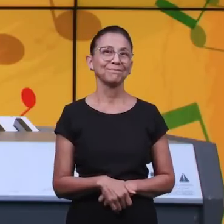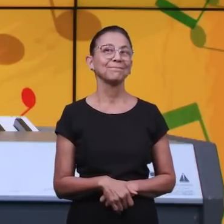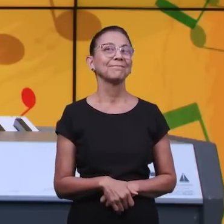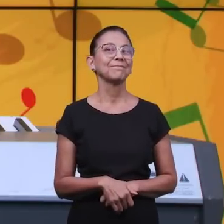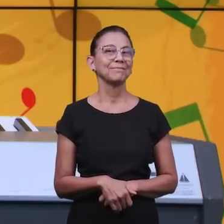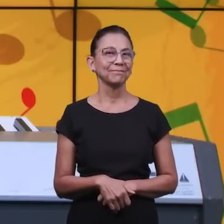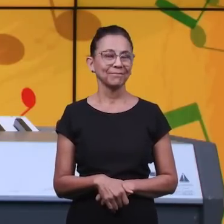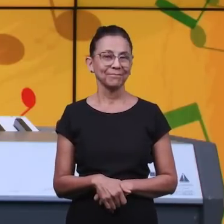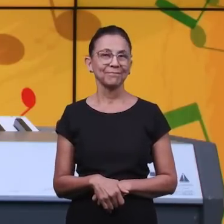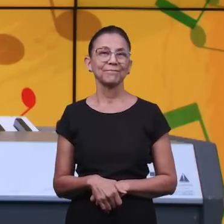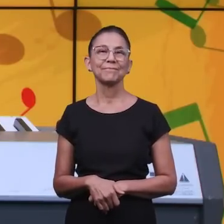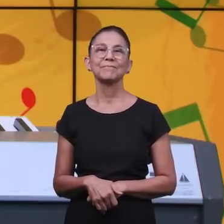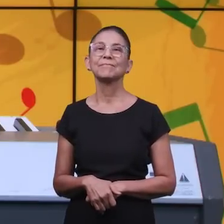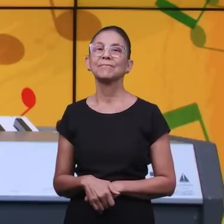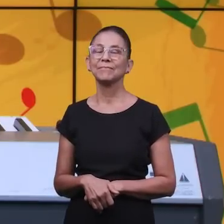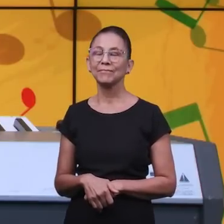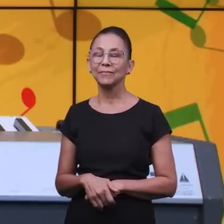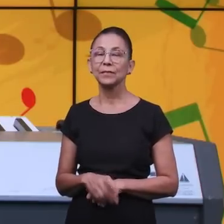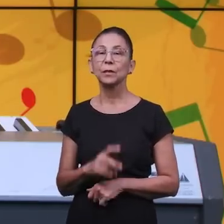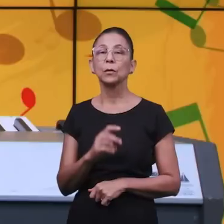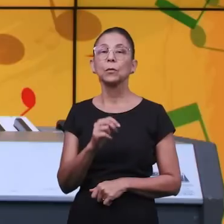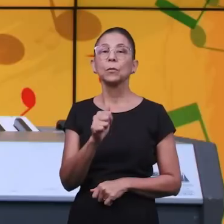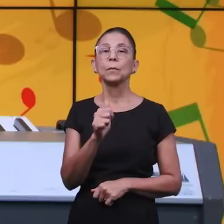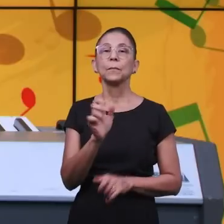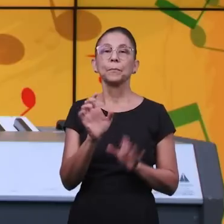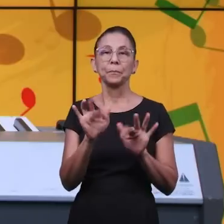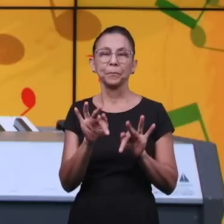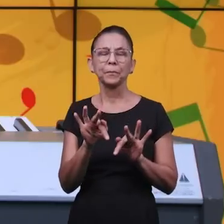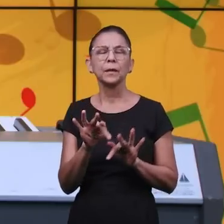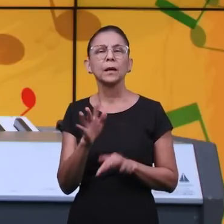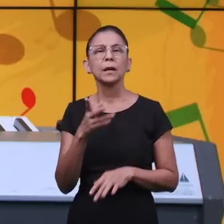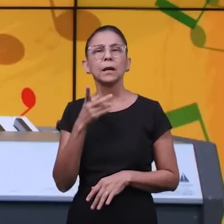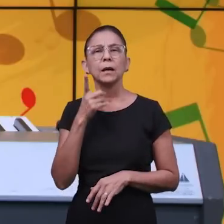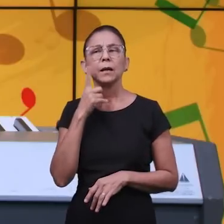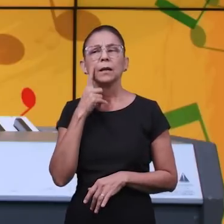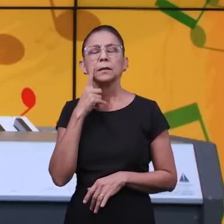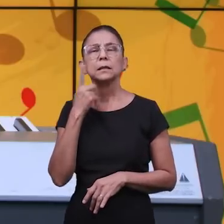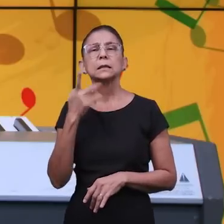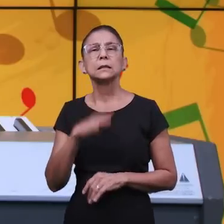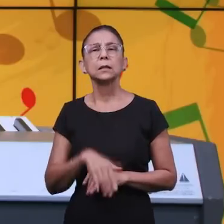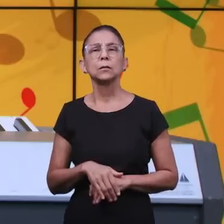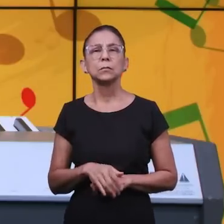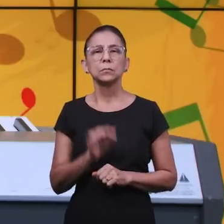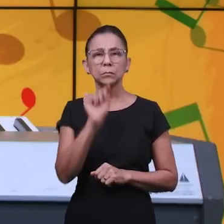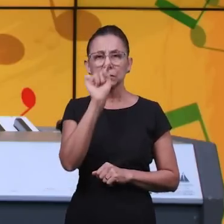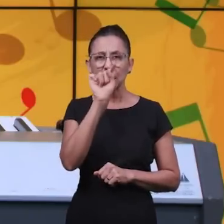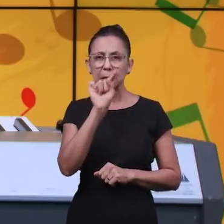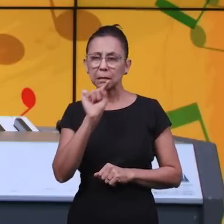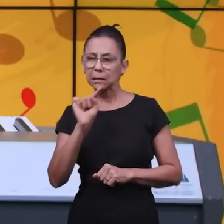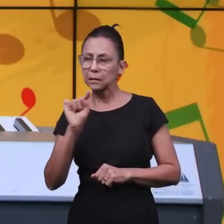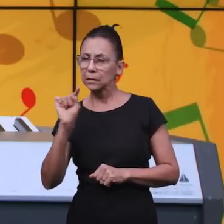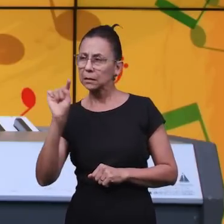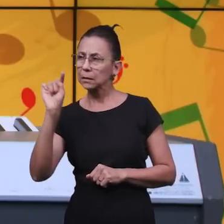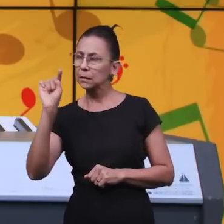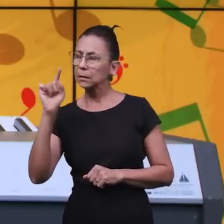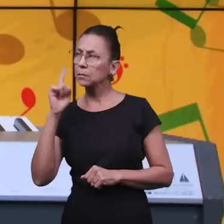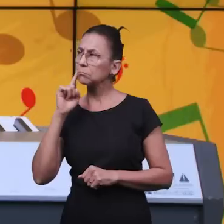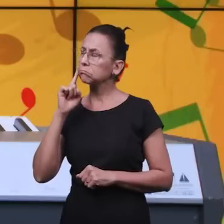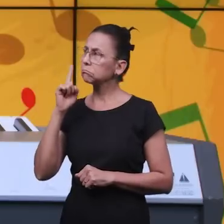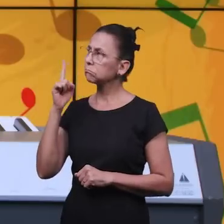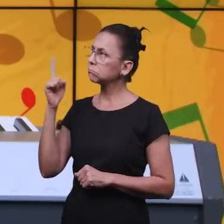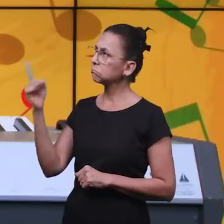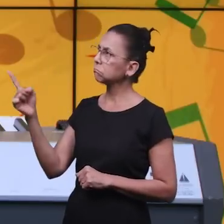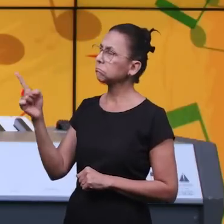Pausa de um tempo para terminar. Atenção, aonde estão as ligaduras, geralmente é